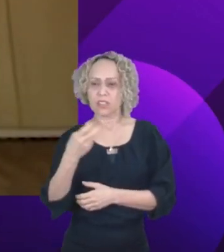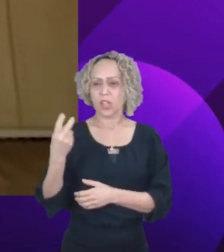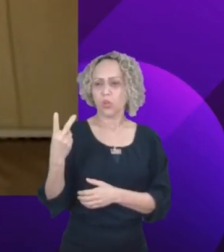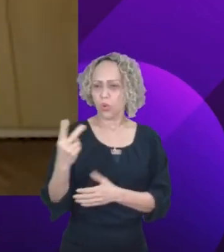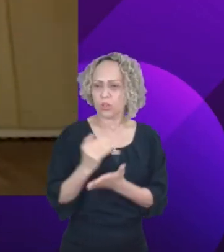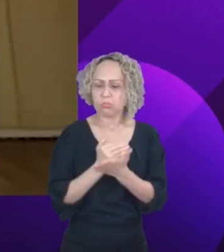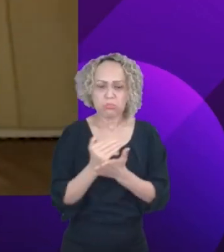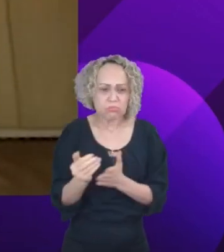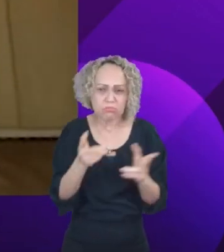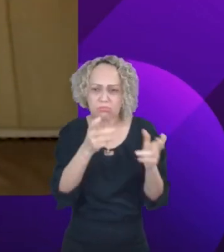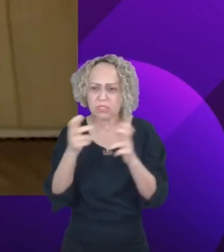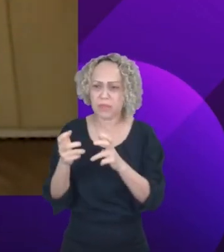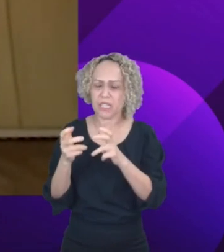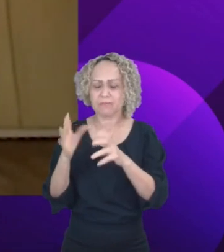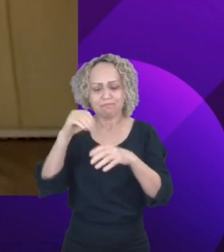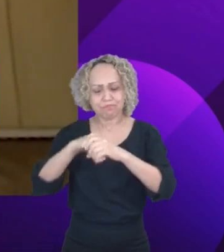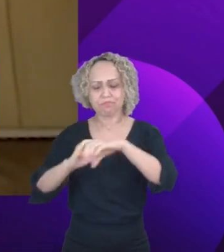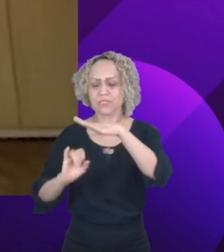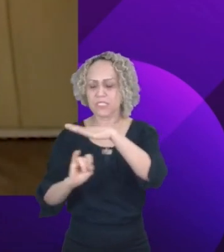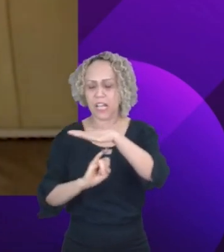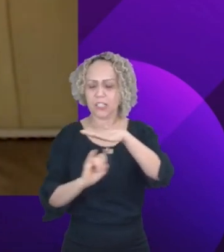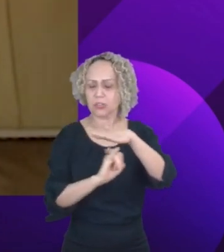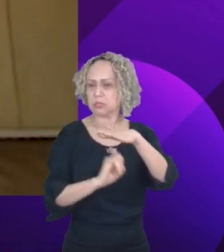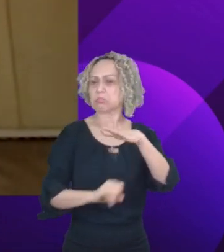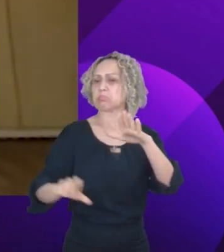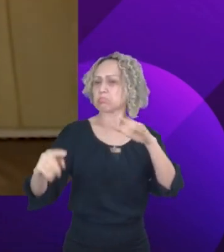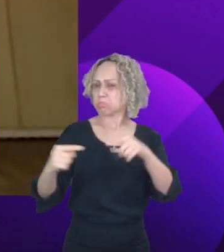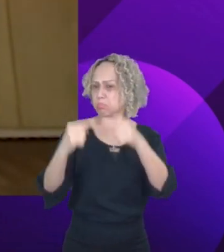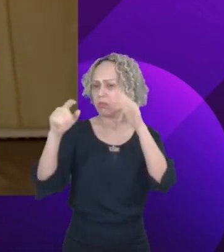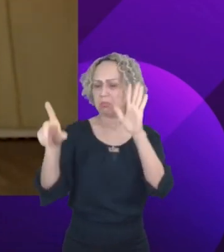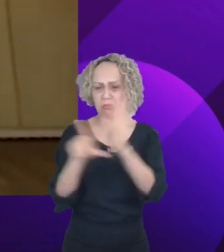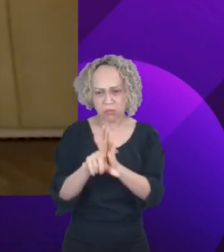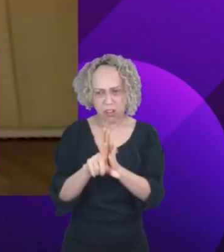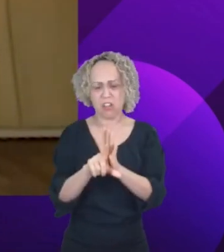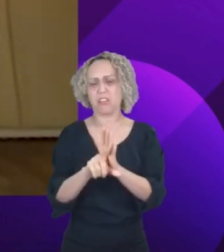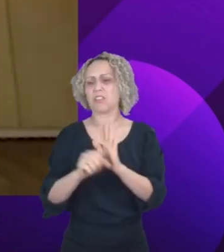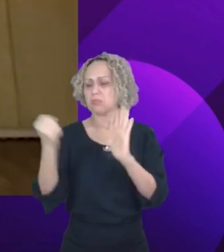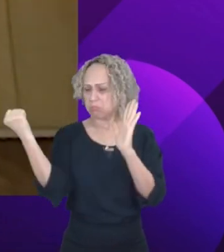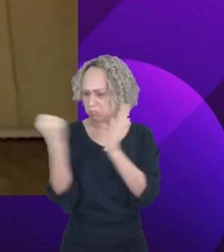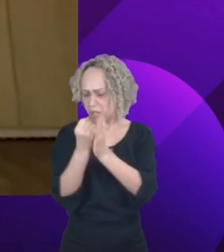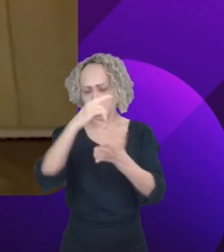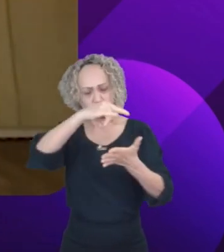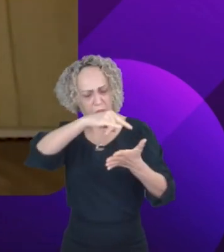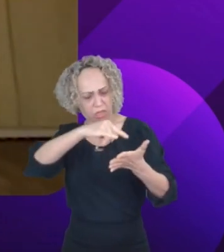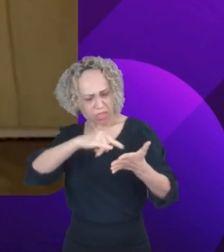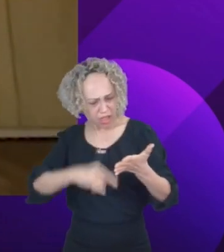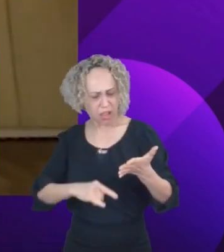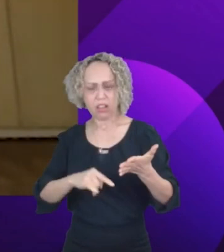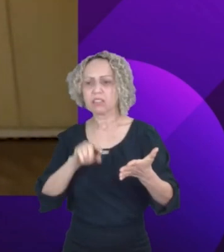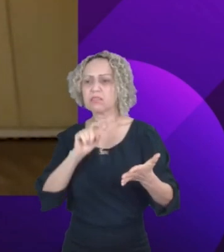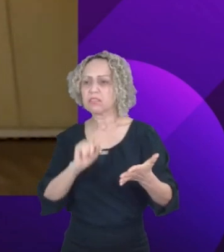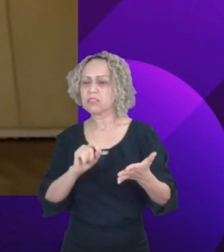certa institucionalização legal mesmo, com marcos assim documentais de